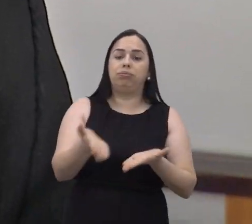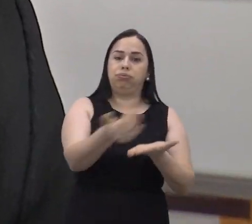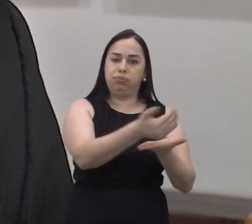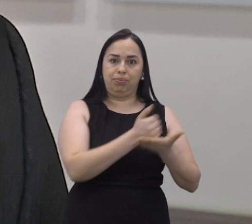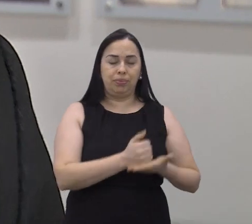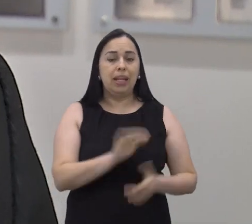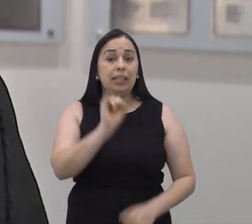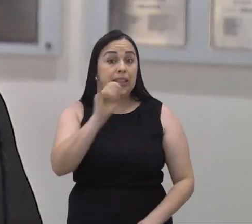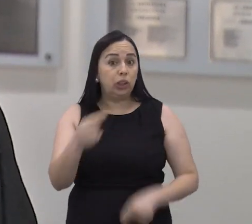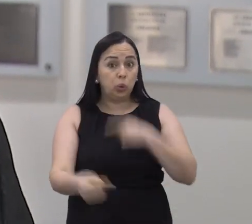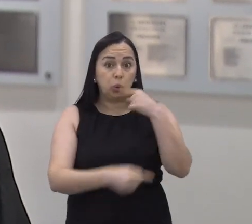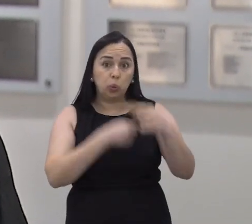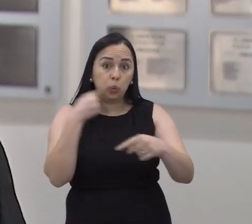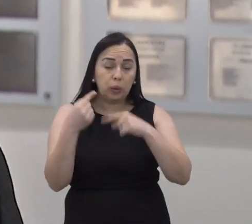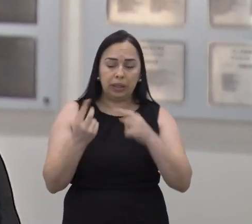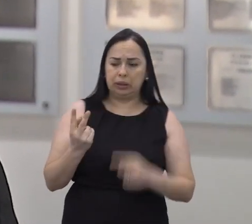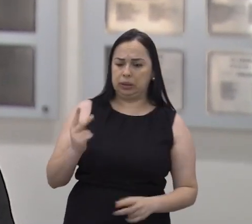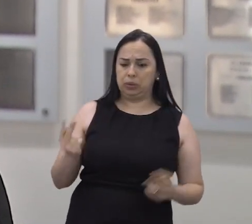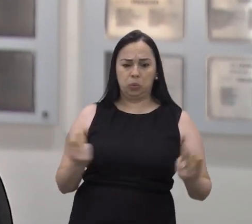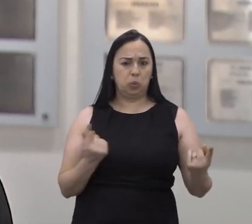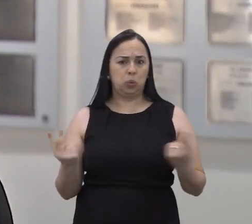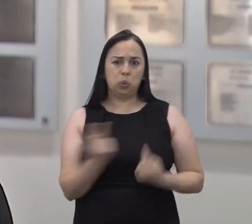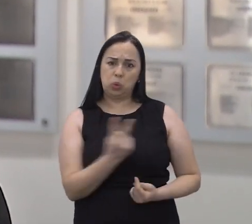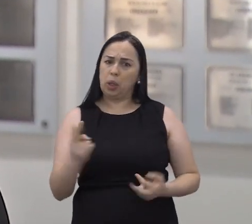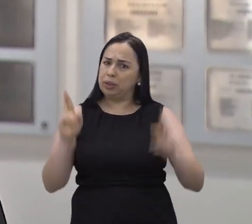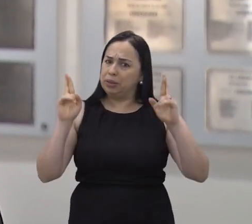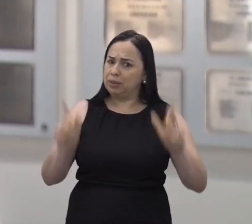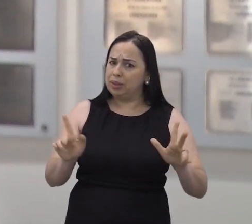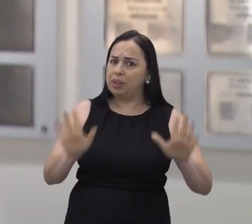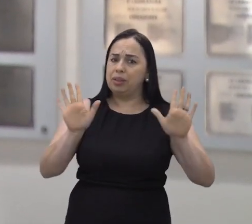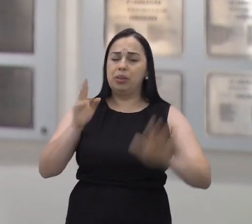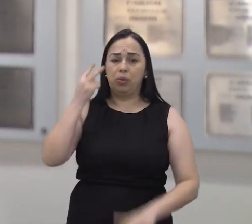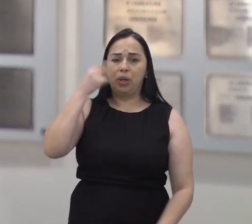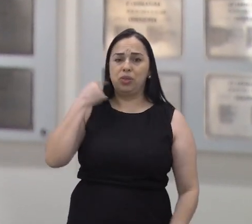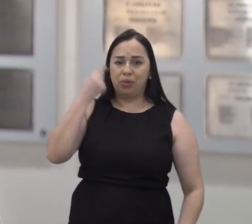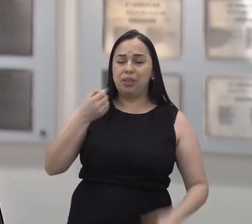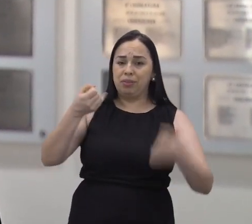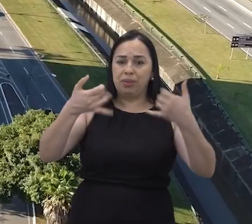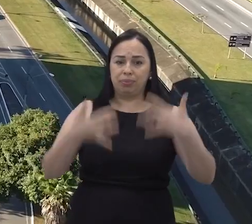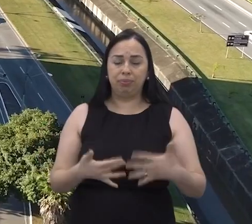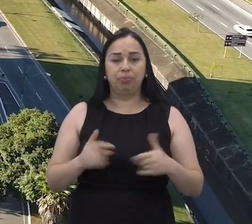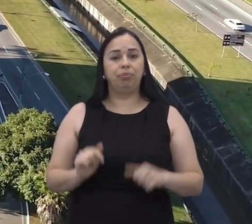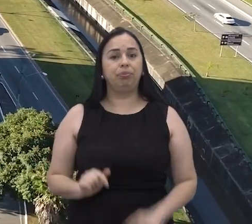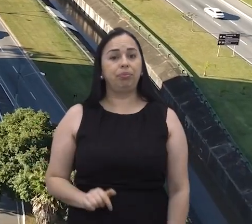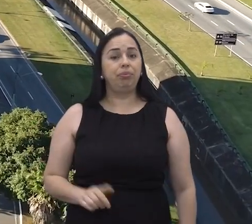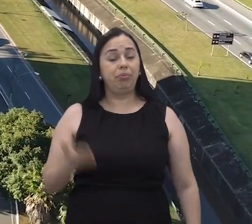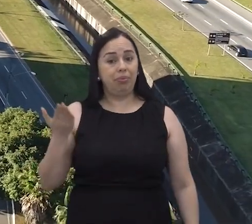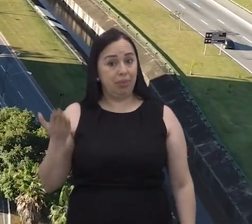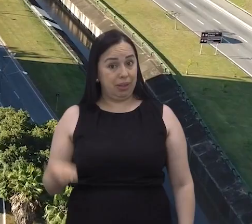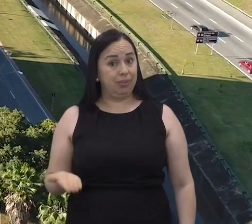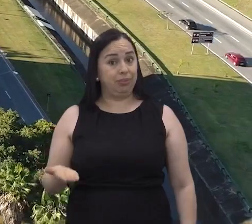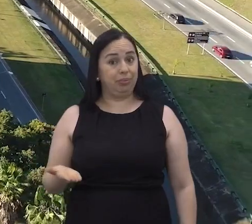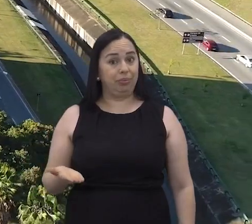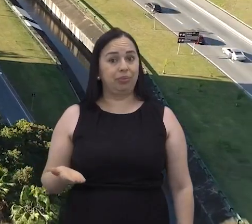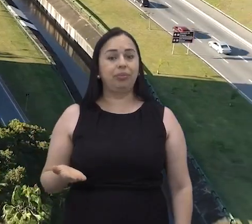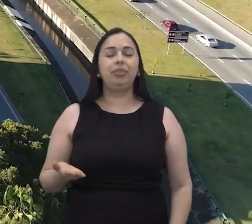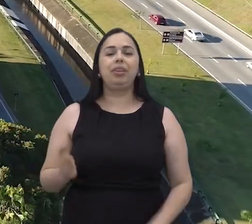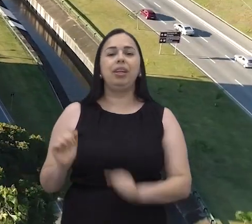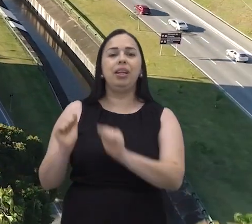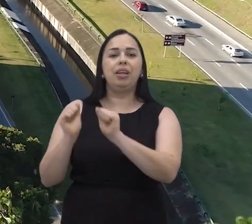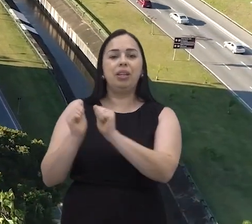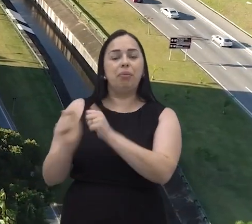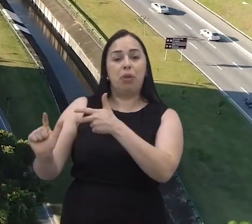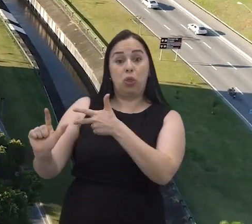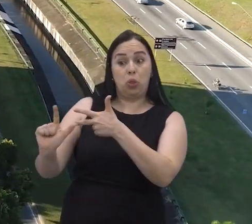E se ainda ficou dúvida sobre as diferenças entre os cargos, o advogado explica. A função do prefeito é ligada